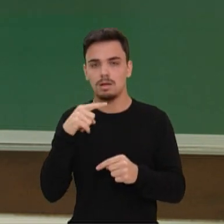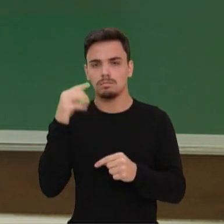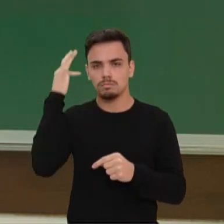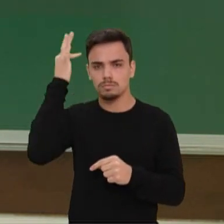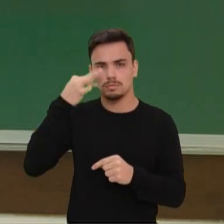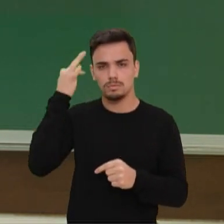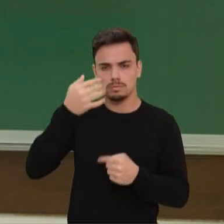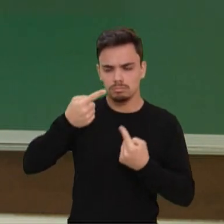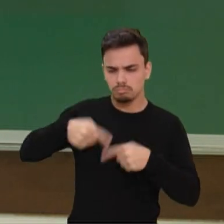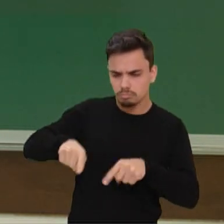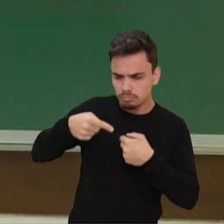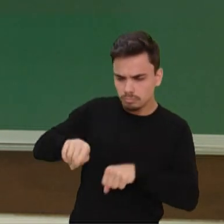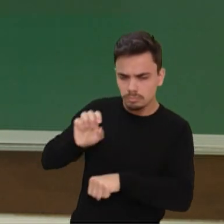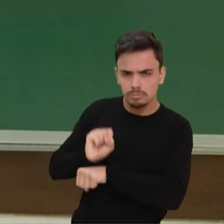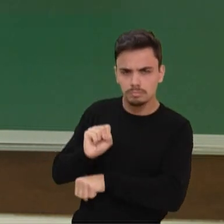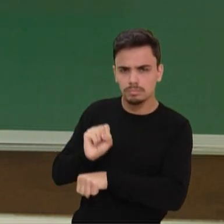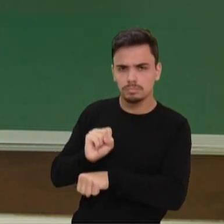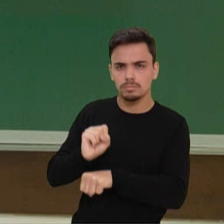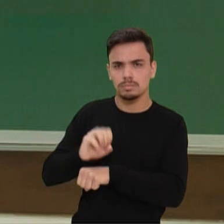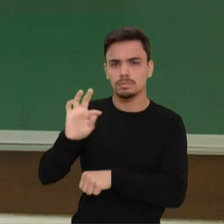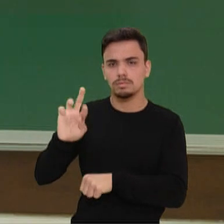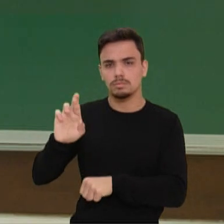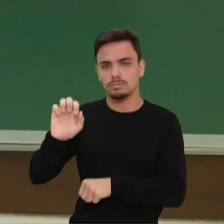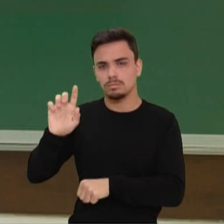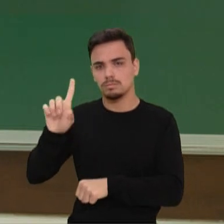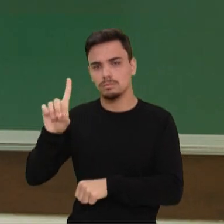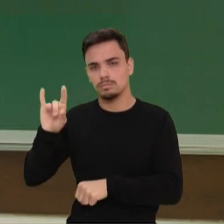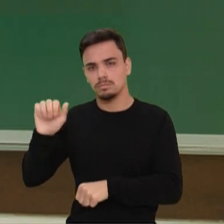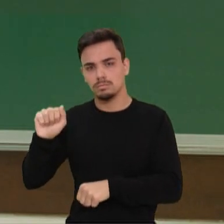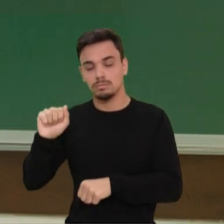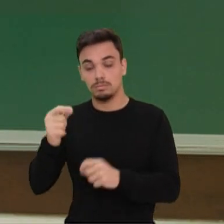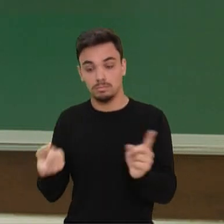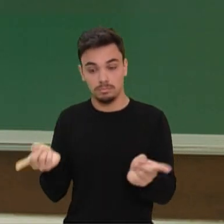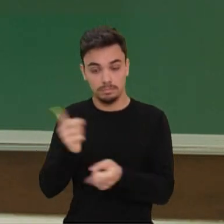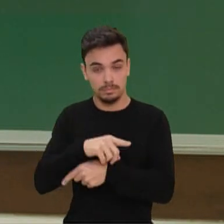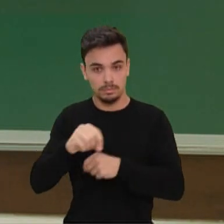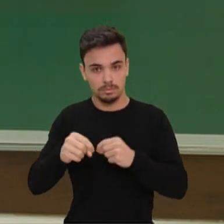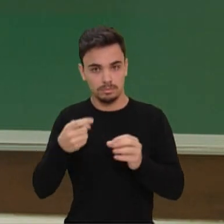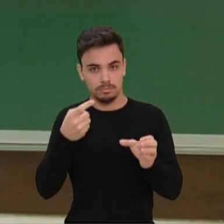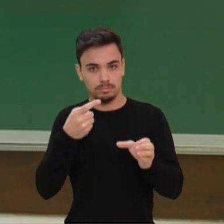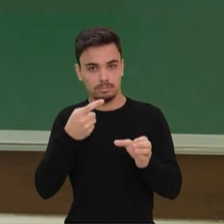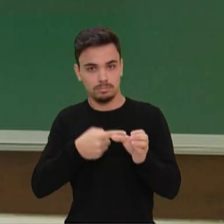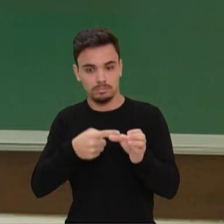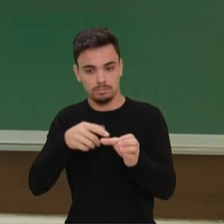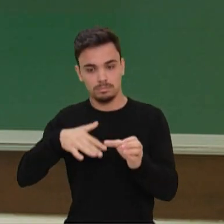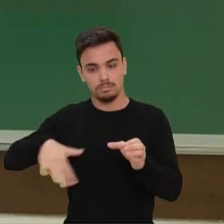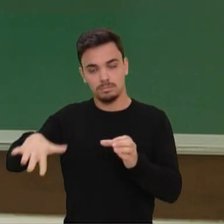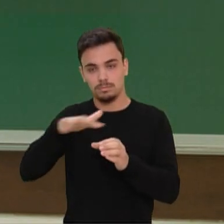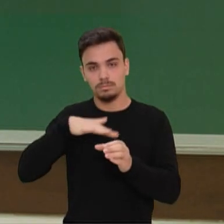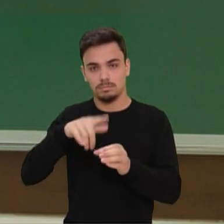a tragédia e transformou, então, essa civilização grega.